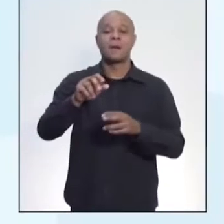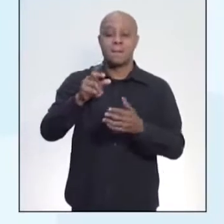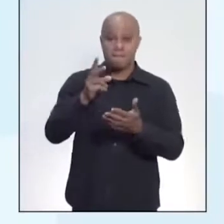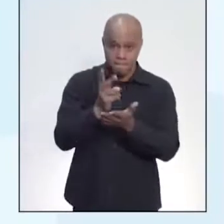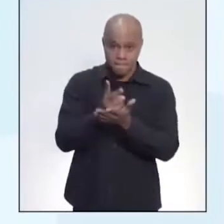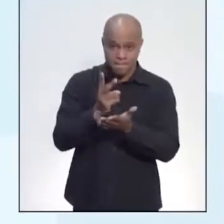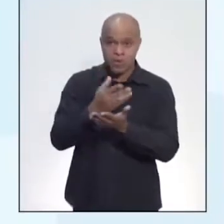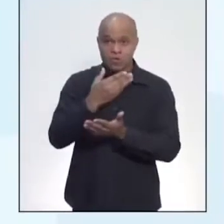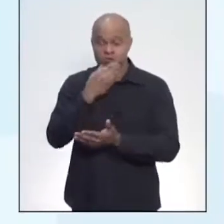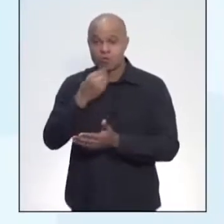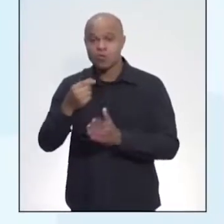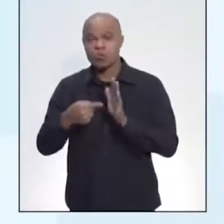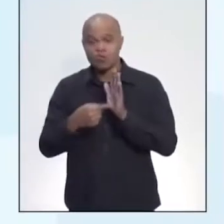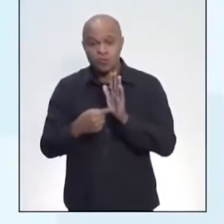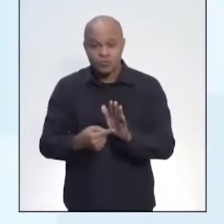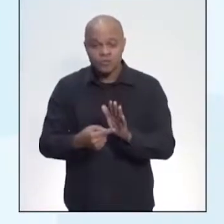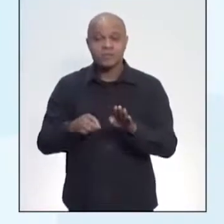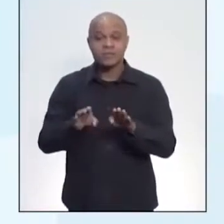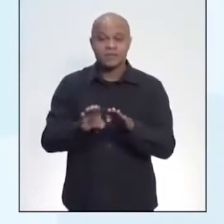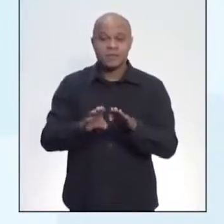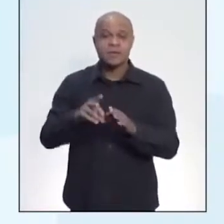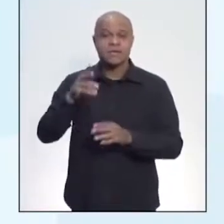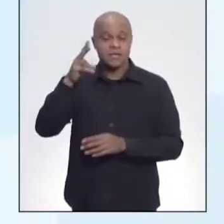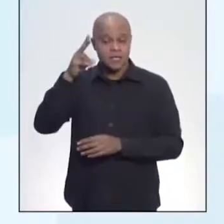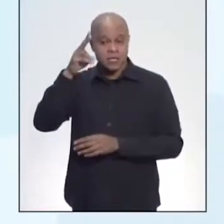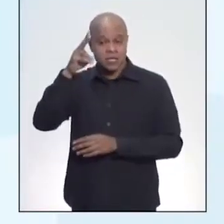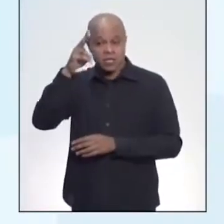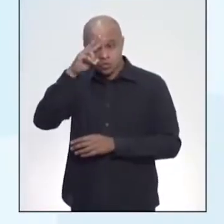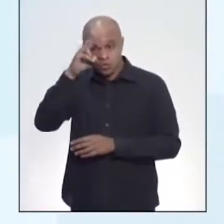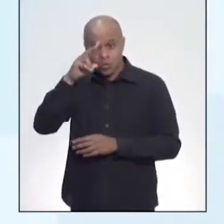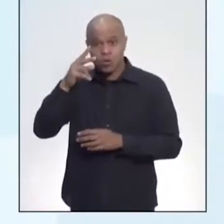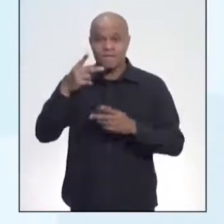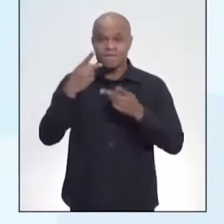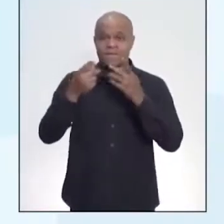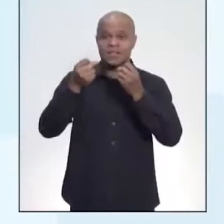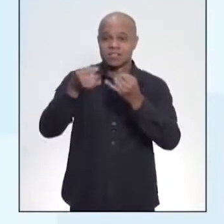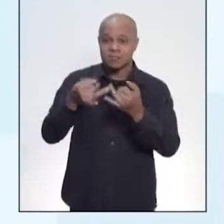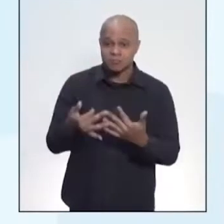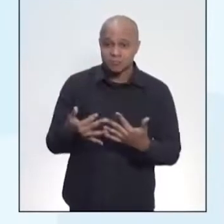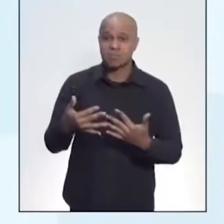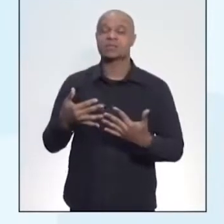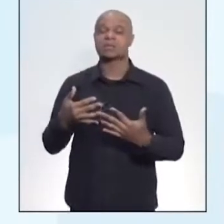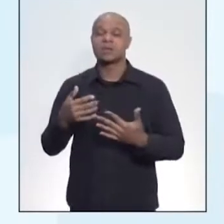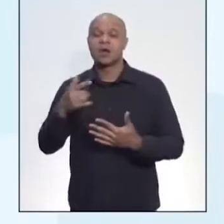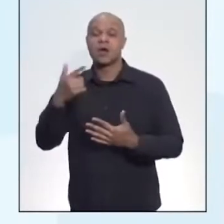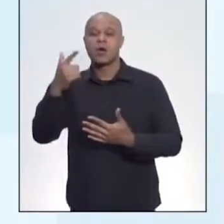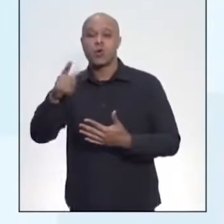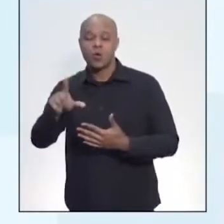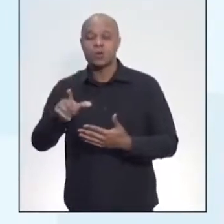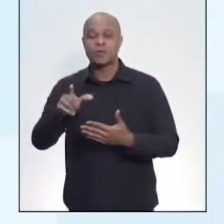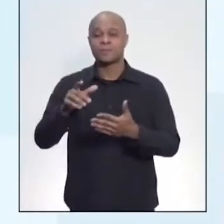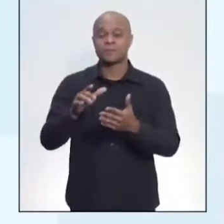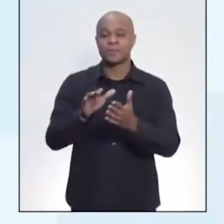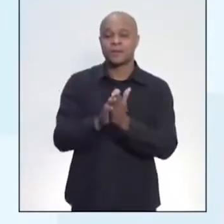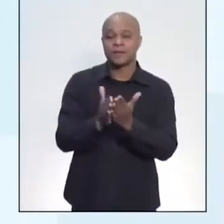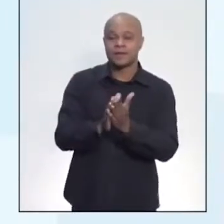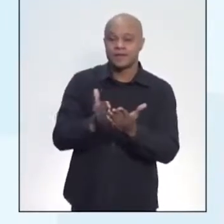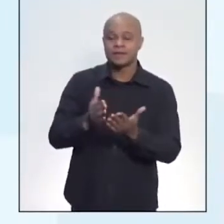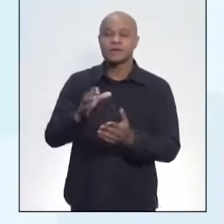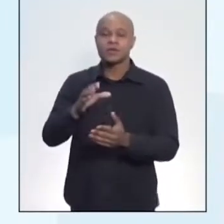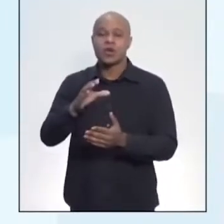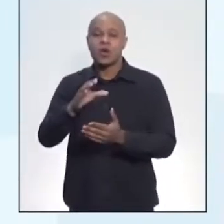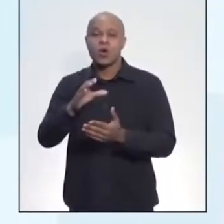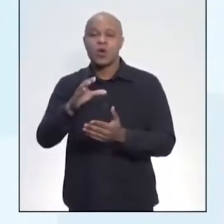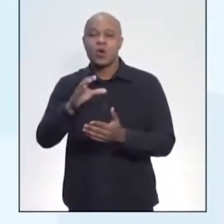fundamental no cânone Ocidental história historicamente é a segunda obra da literatura ocidental a primeira é a